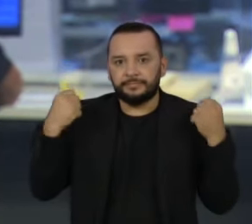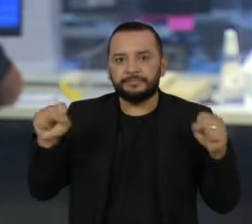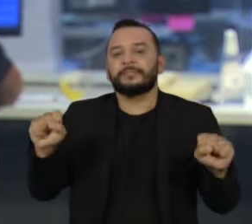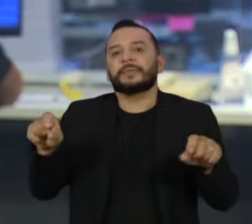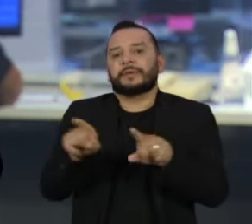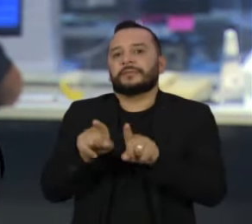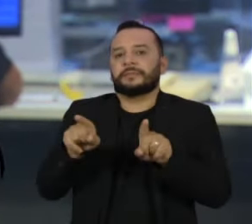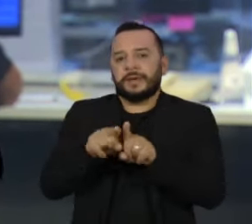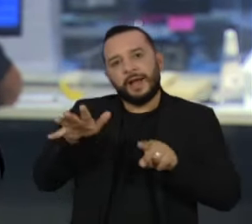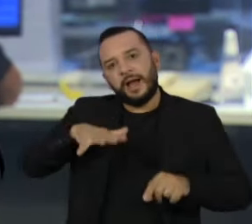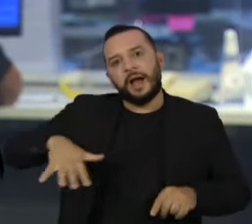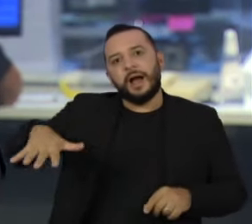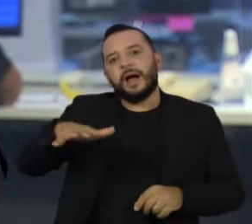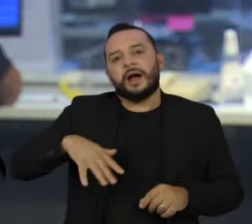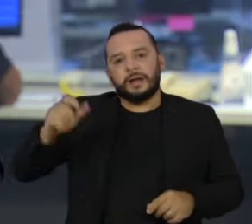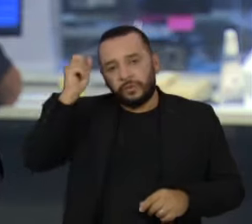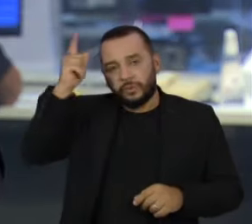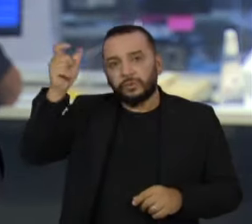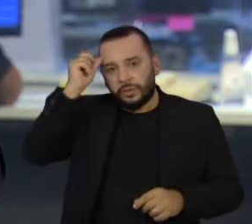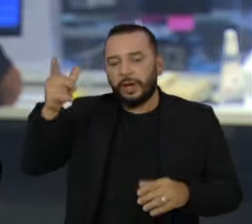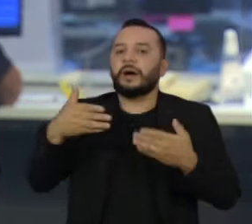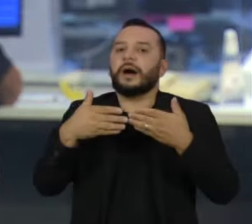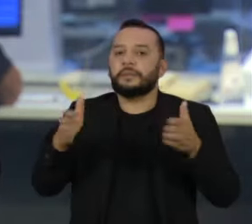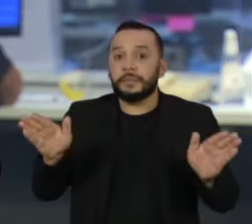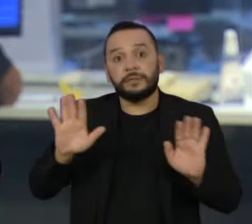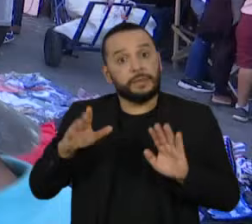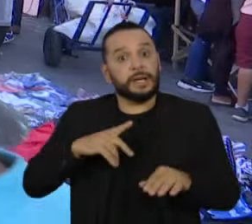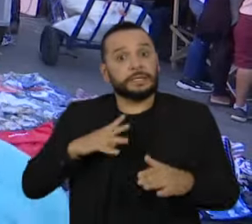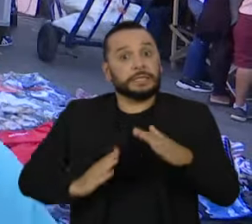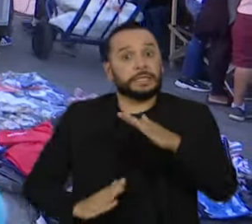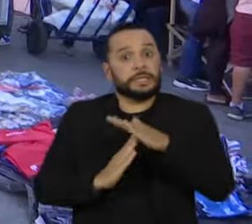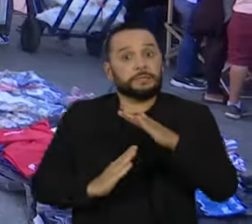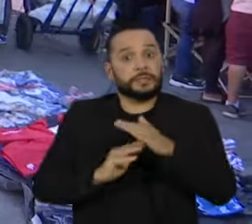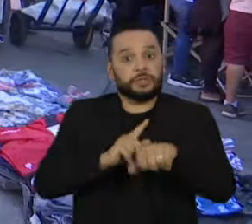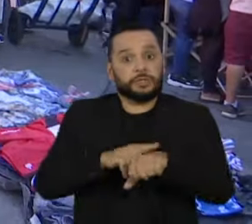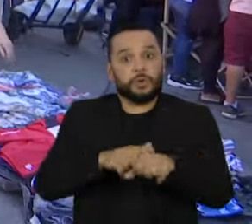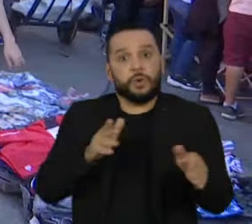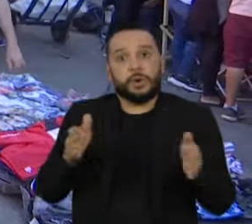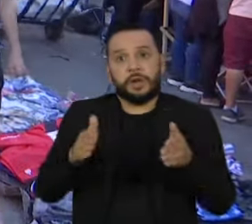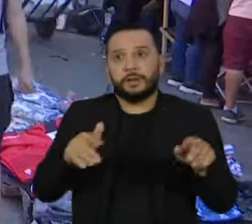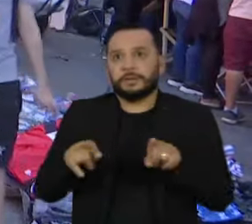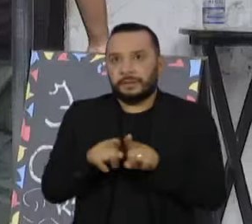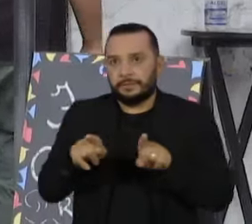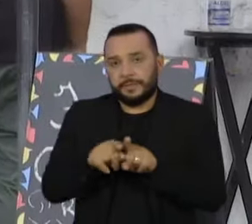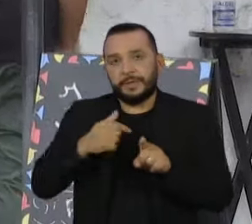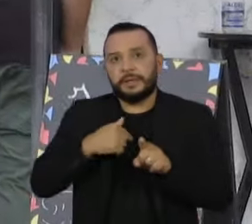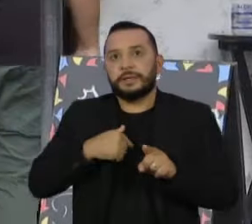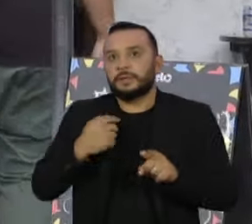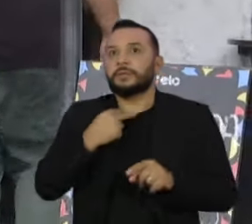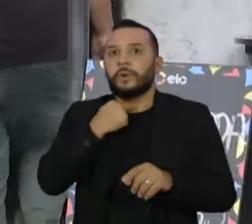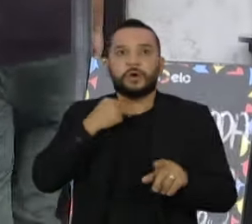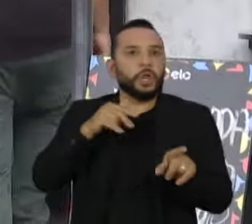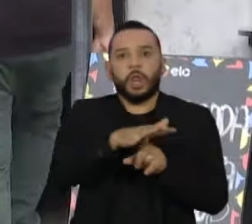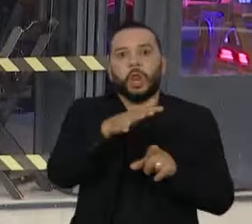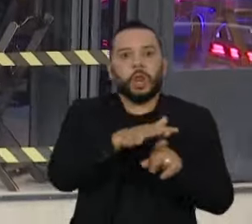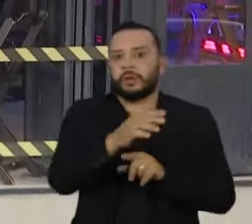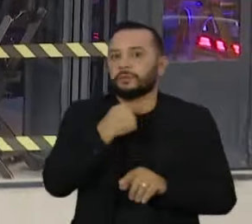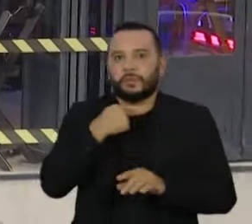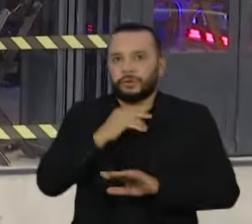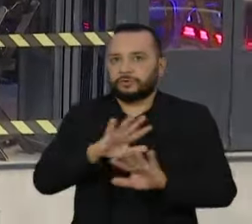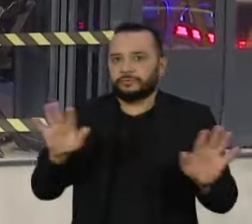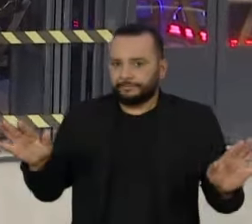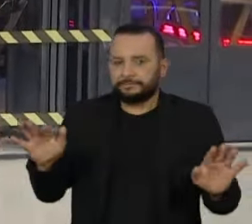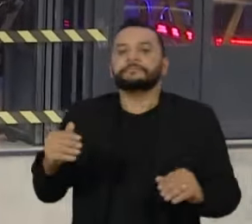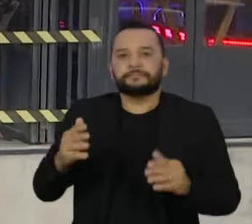a funcionar com limitação de horários e capacidade. A fase de transição determinada pelo governo do